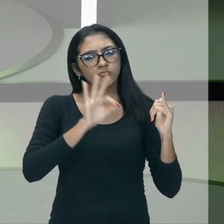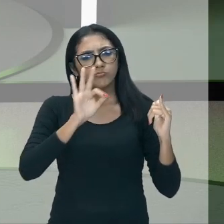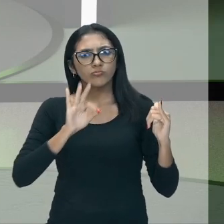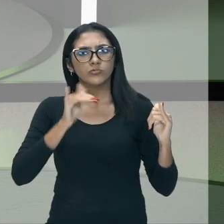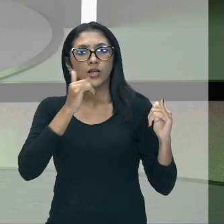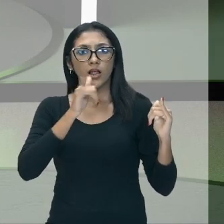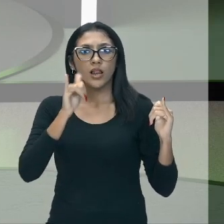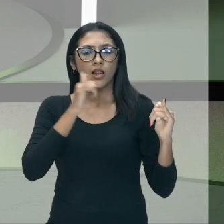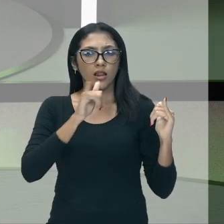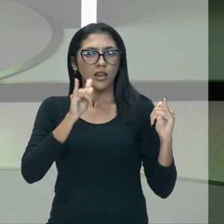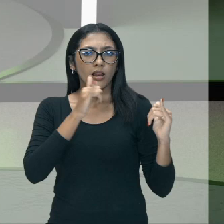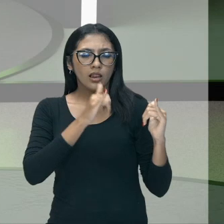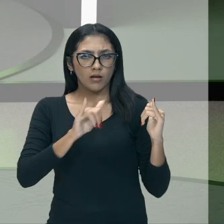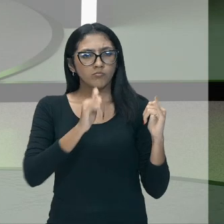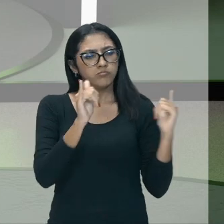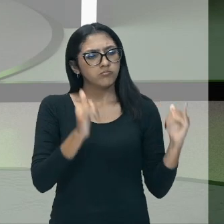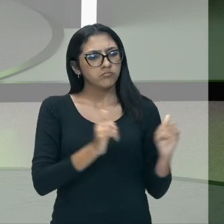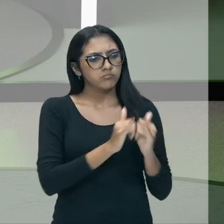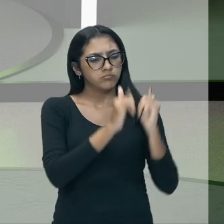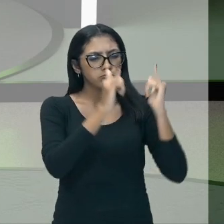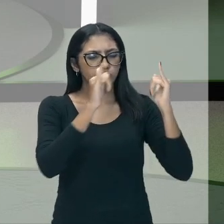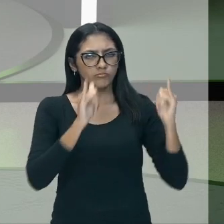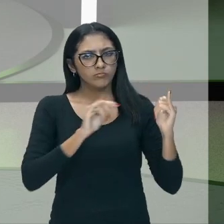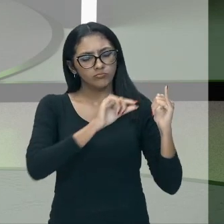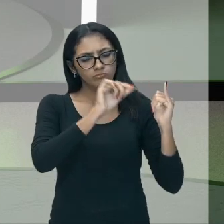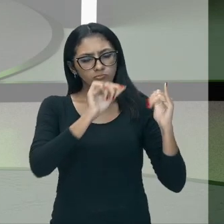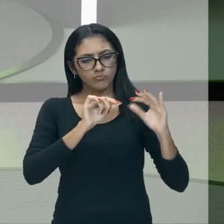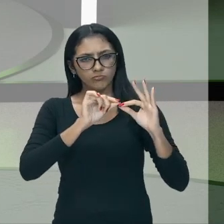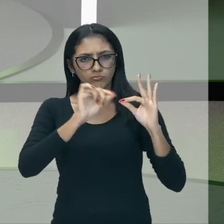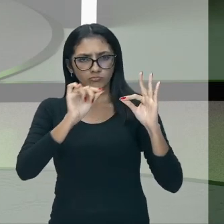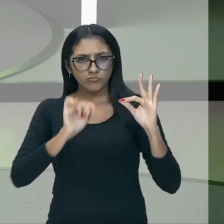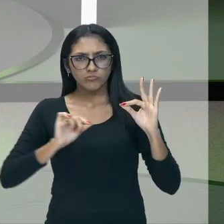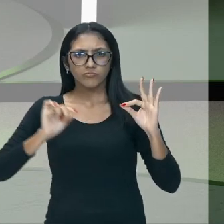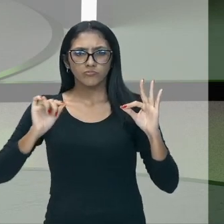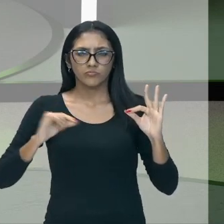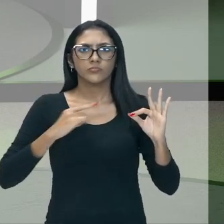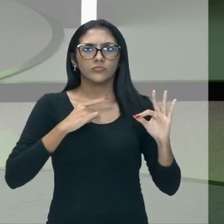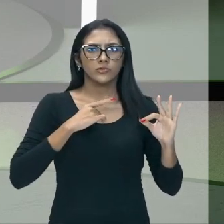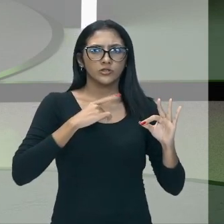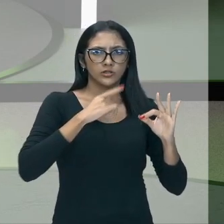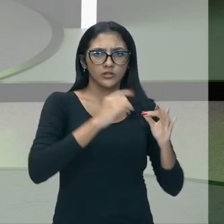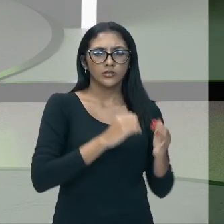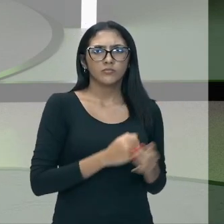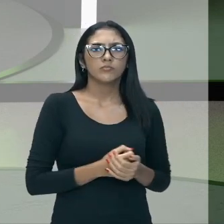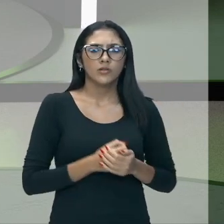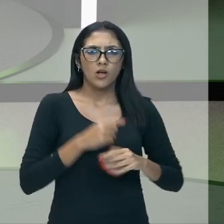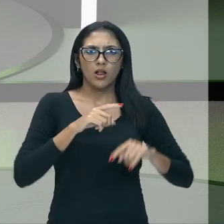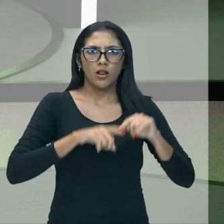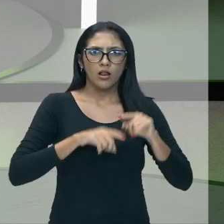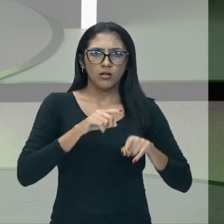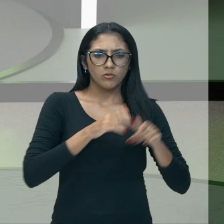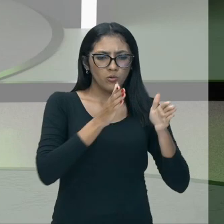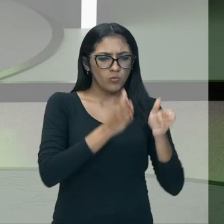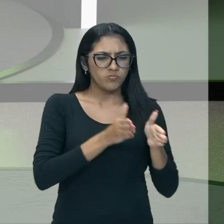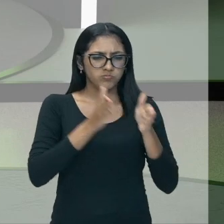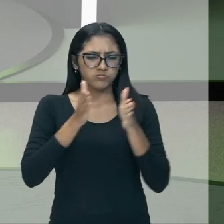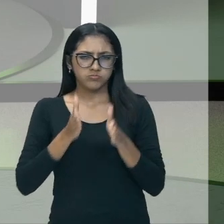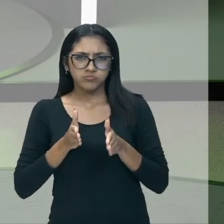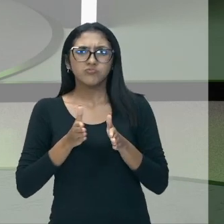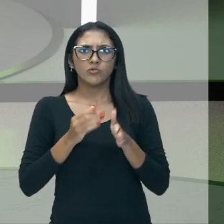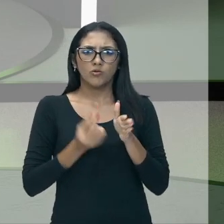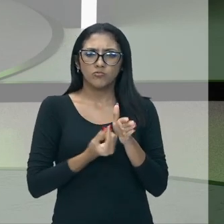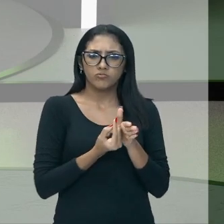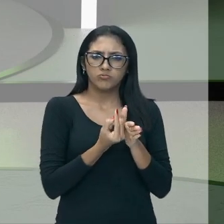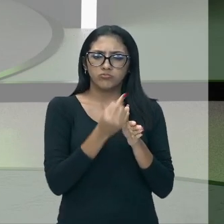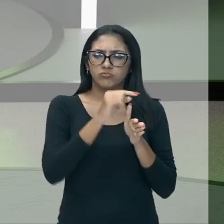essa usina. Depois ela passa com um conjunto de gerador, com a subestação e vem com